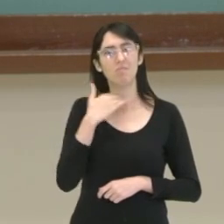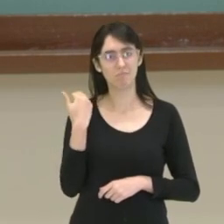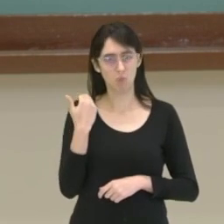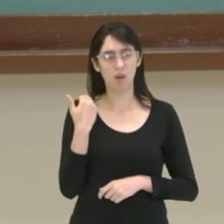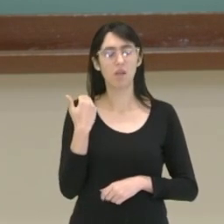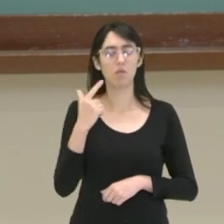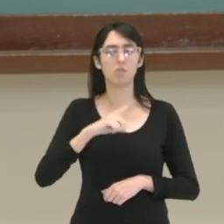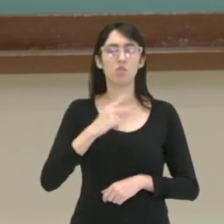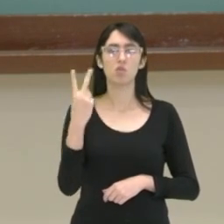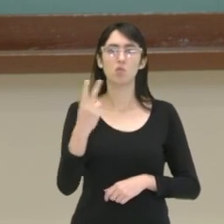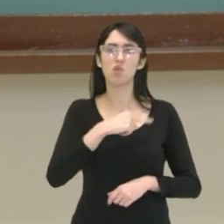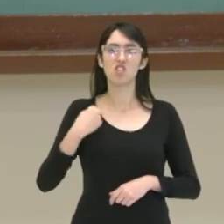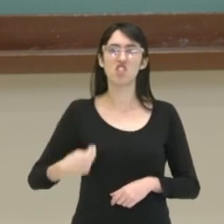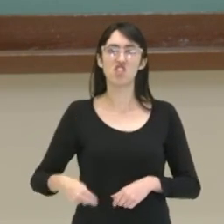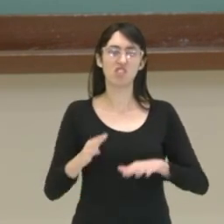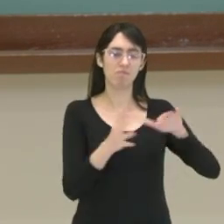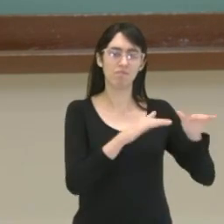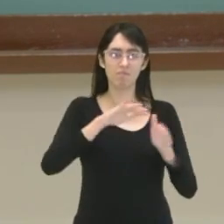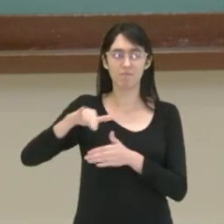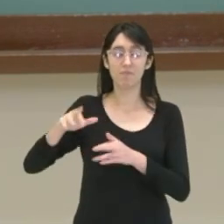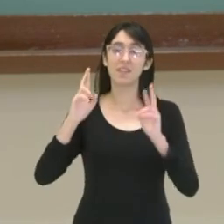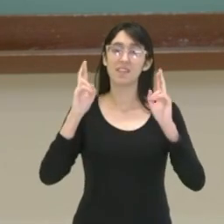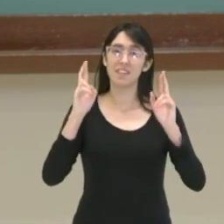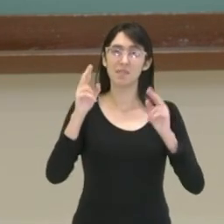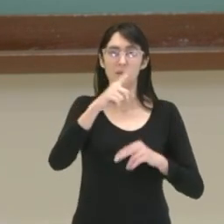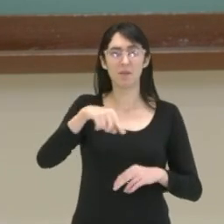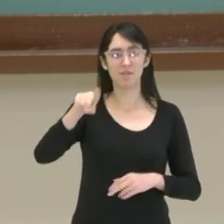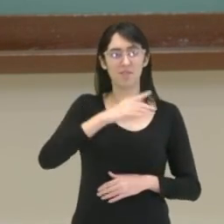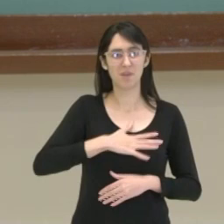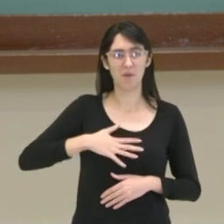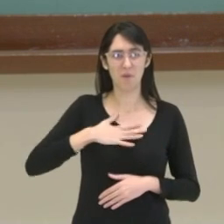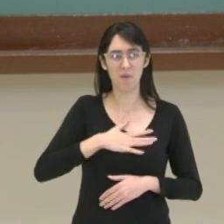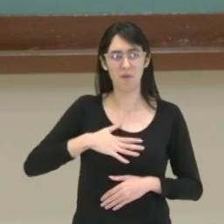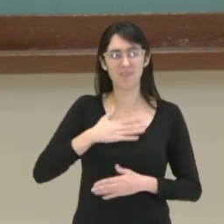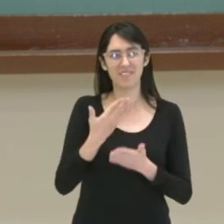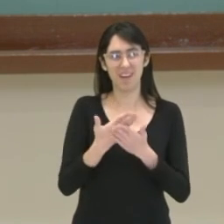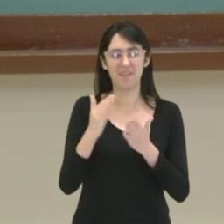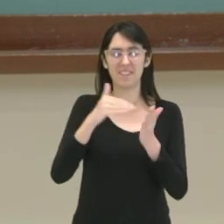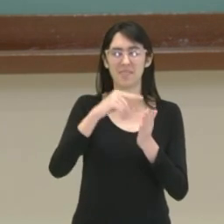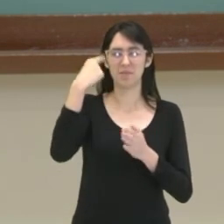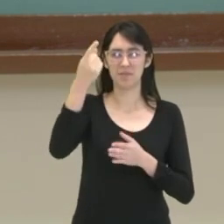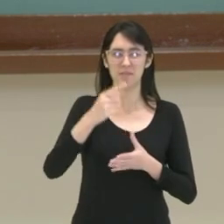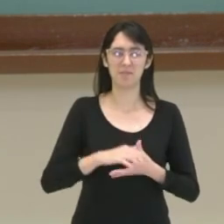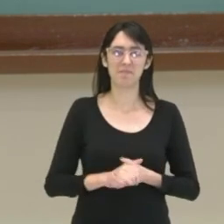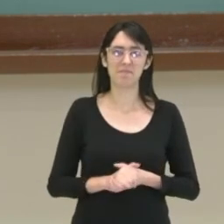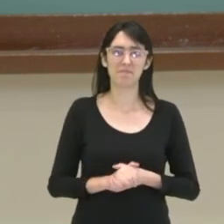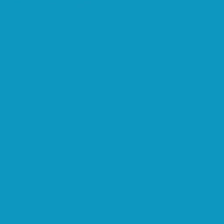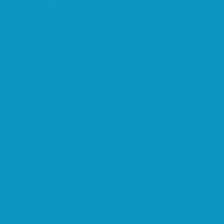duas Chinas surgindo. Eu espero que vocês tenham gostado da aula e até mais.